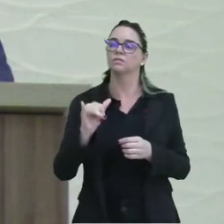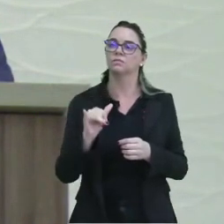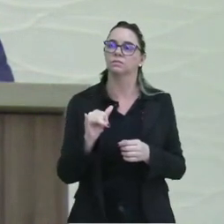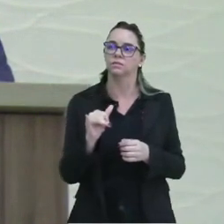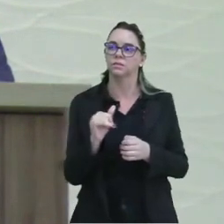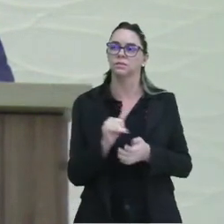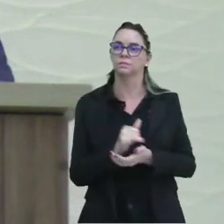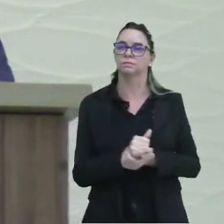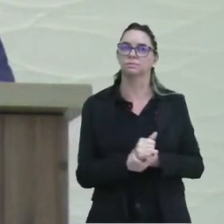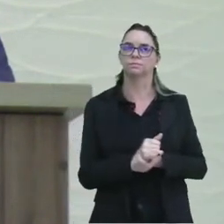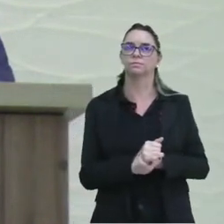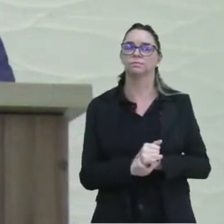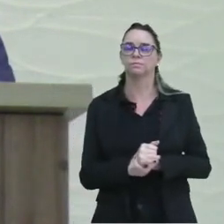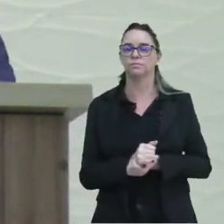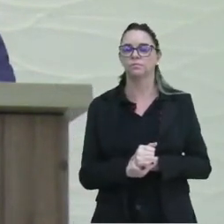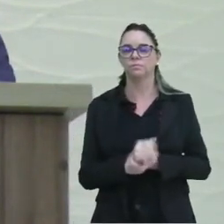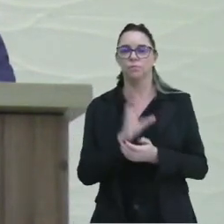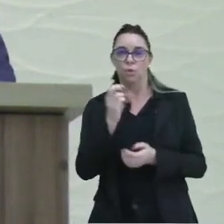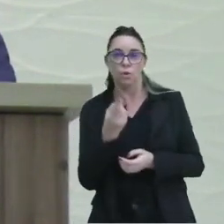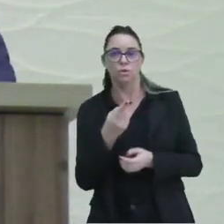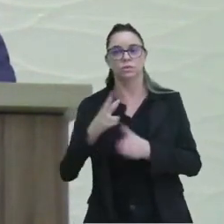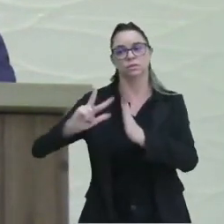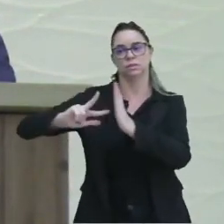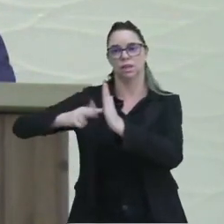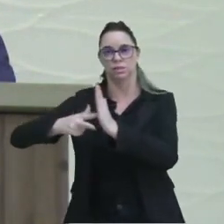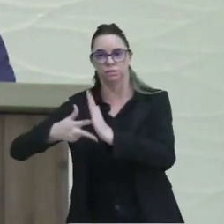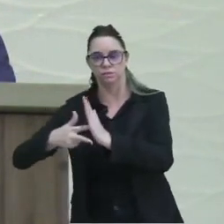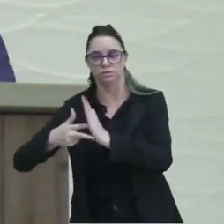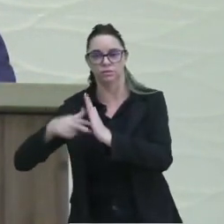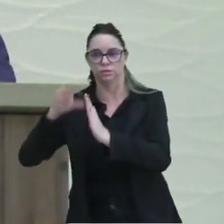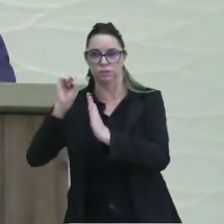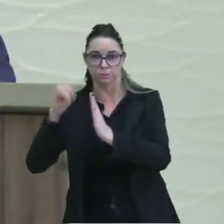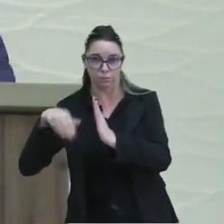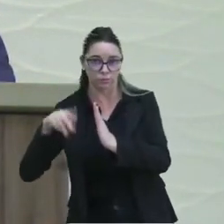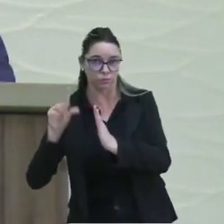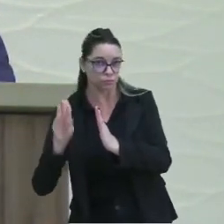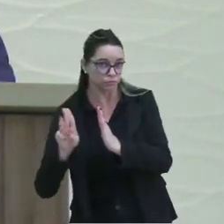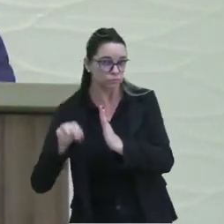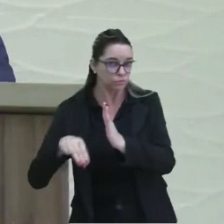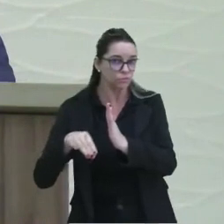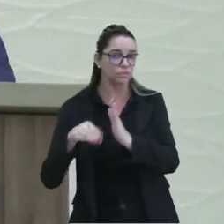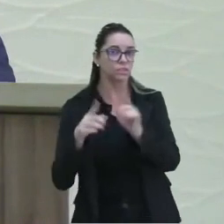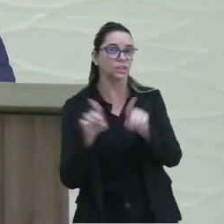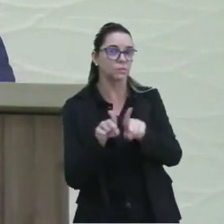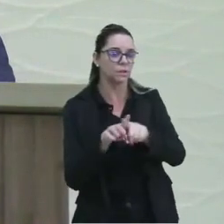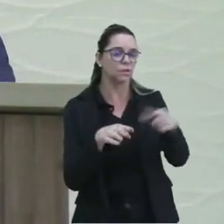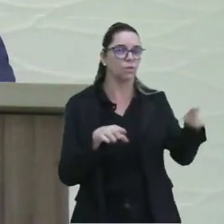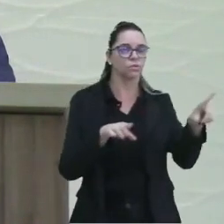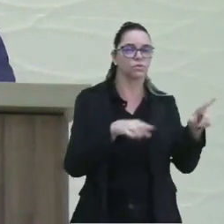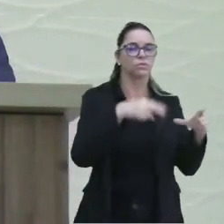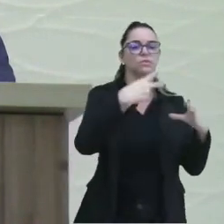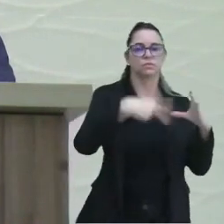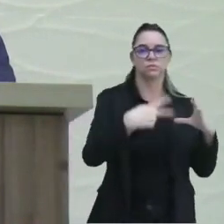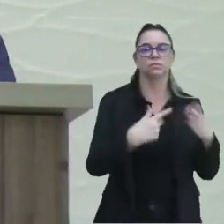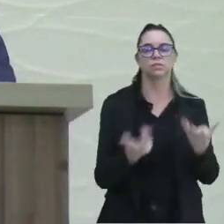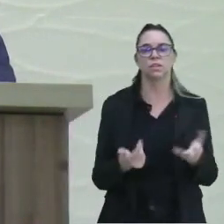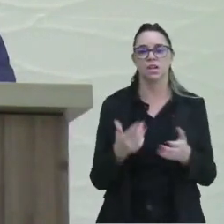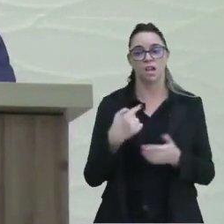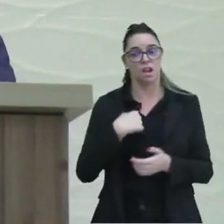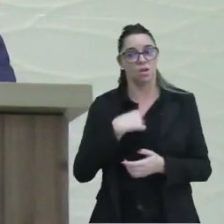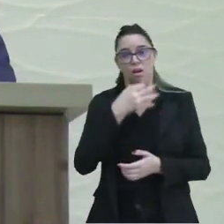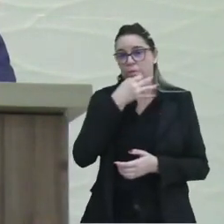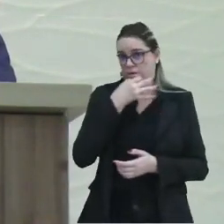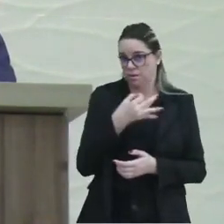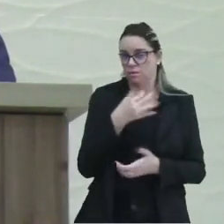já foi anunciado, tanto para o sindicato como para esta casa. Ao meu ver, a audiência pública, ela, além